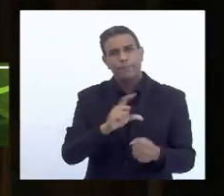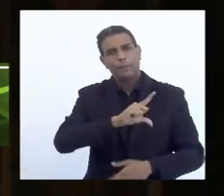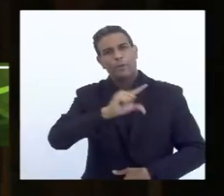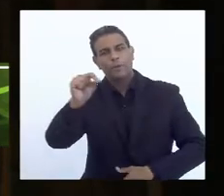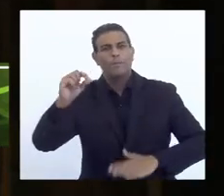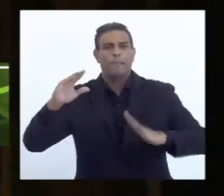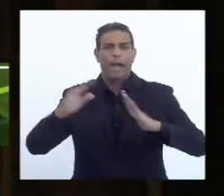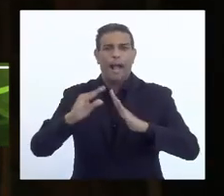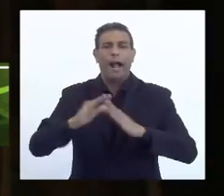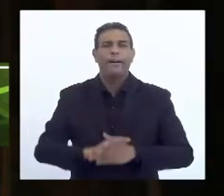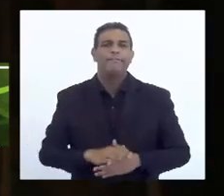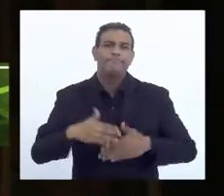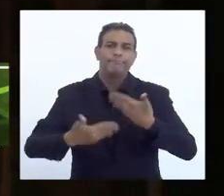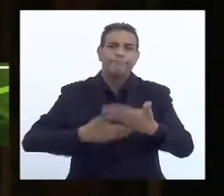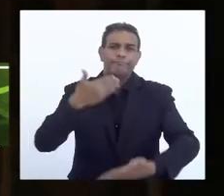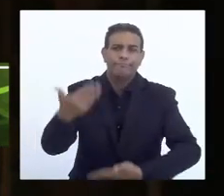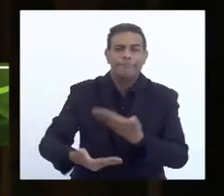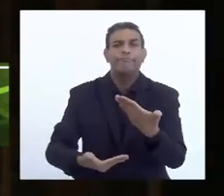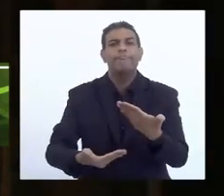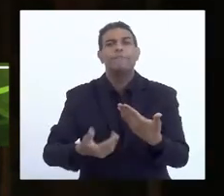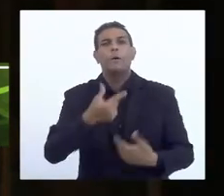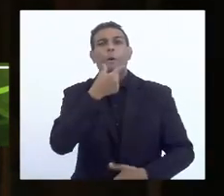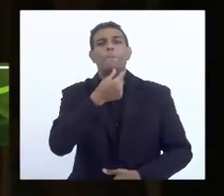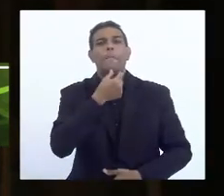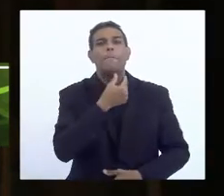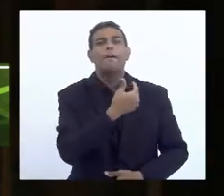para casa. E quando, naquele momento, os meninos